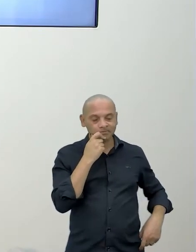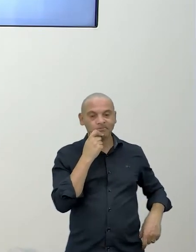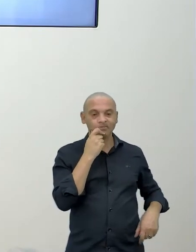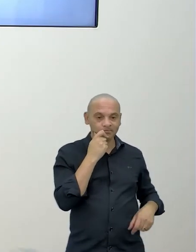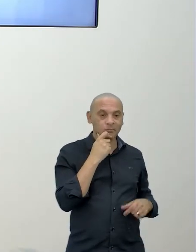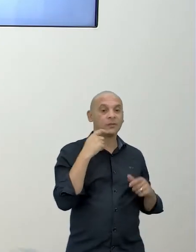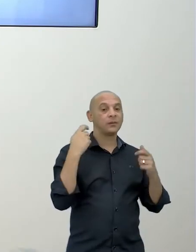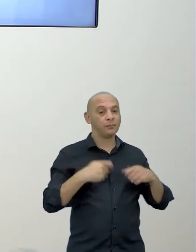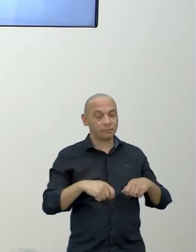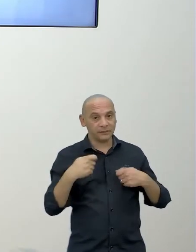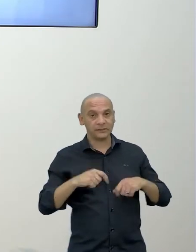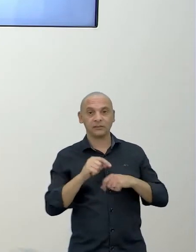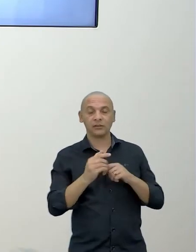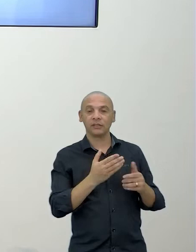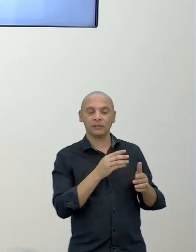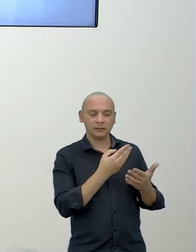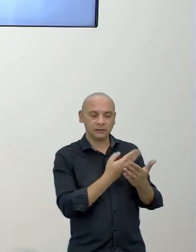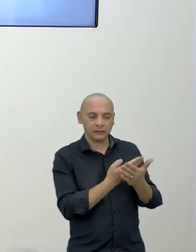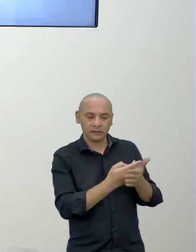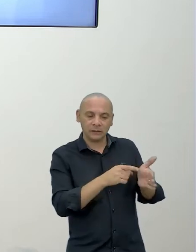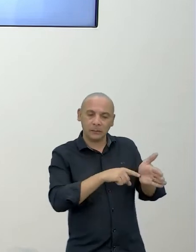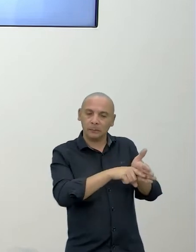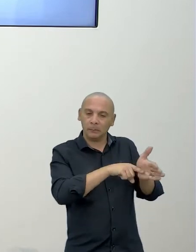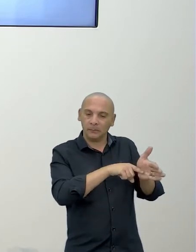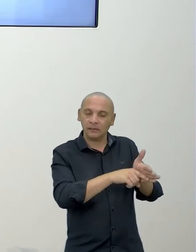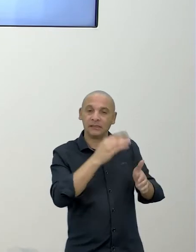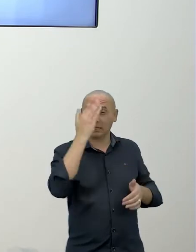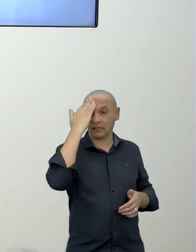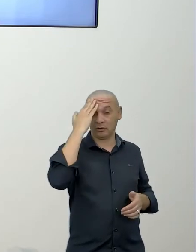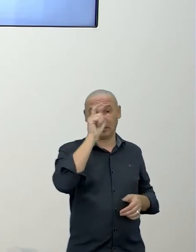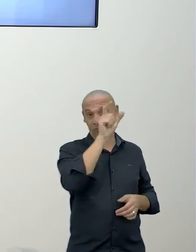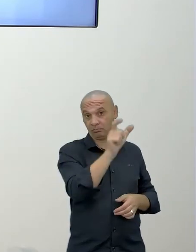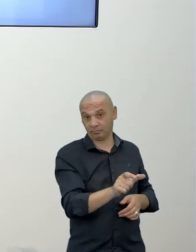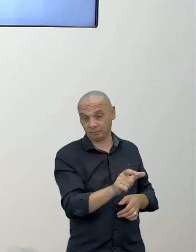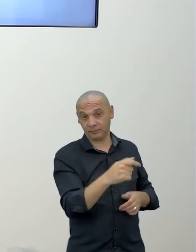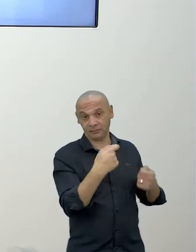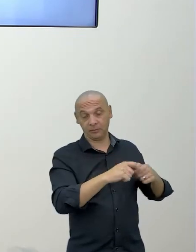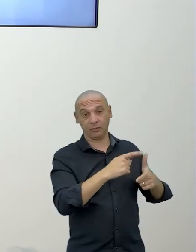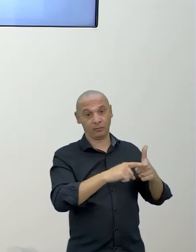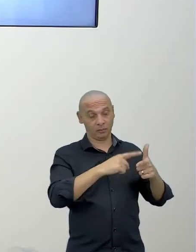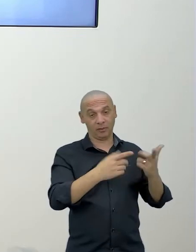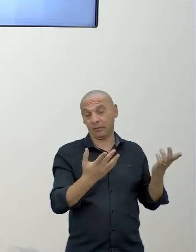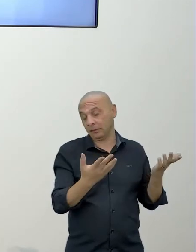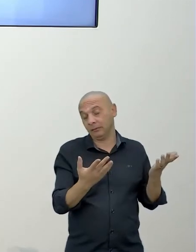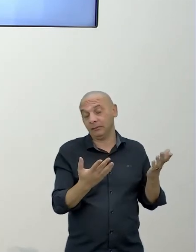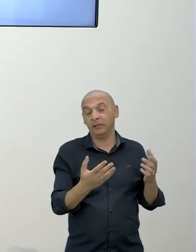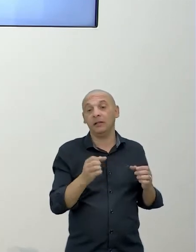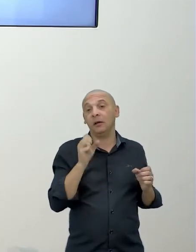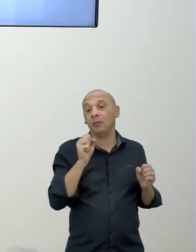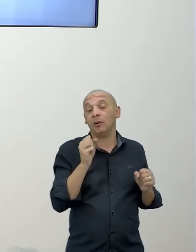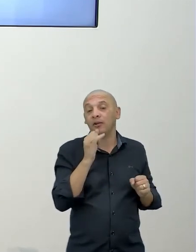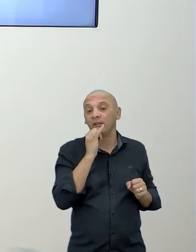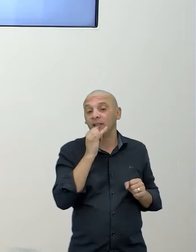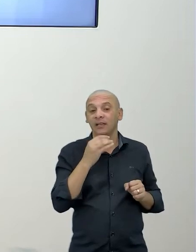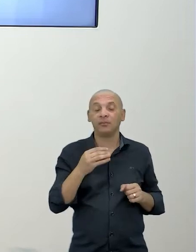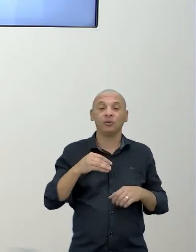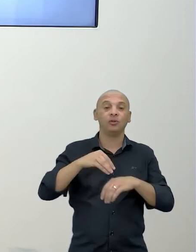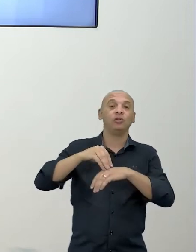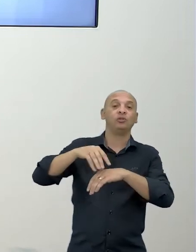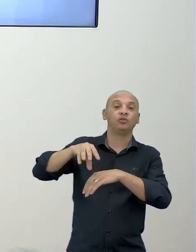precisa formular uma questão-problema, que a gente... Não é que você precisa resolver essa questão, mas você tem que justamente trazer mais